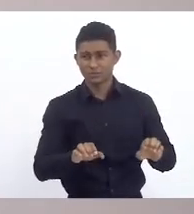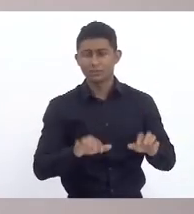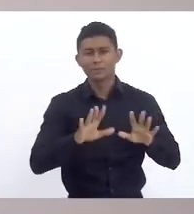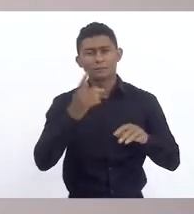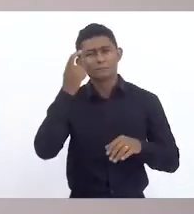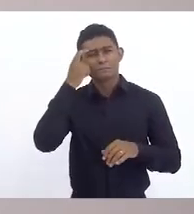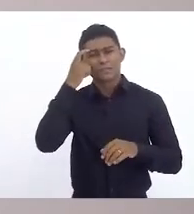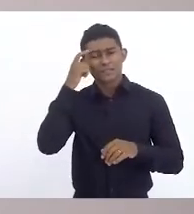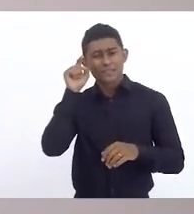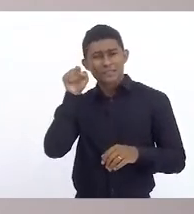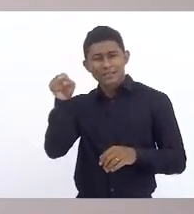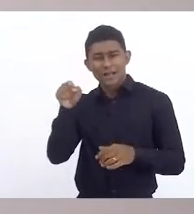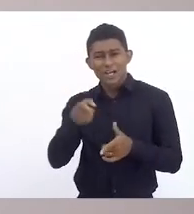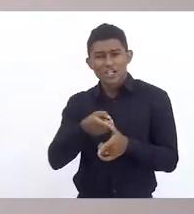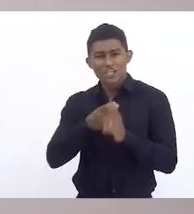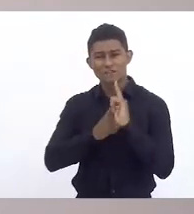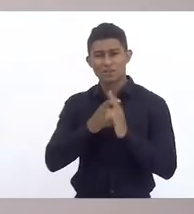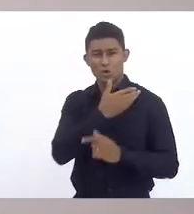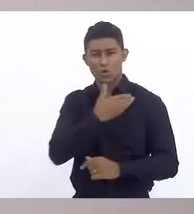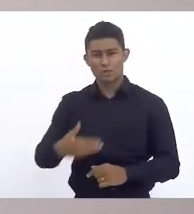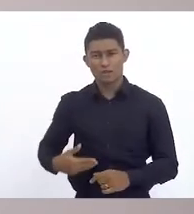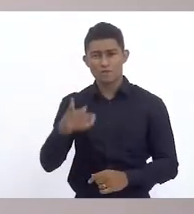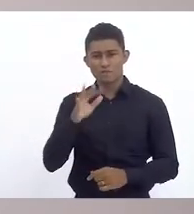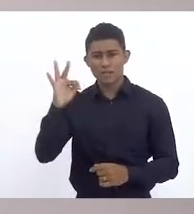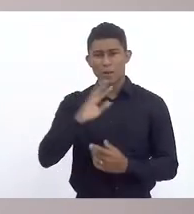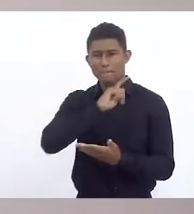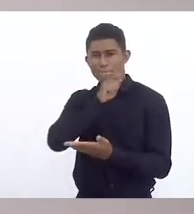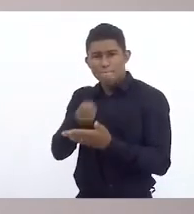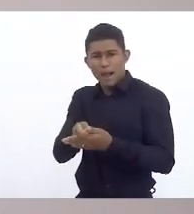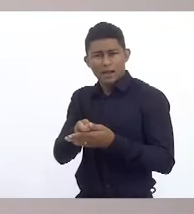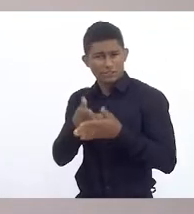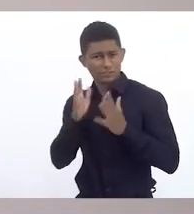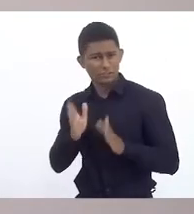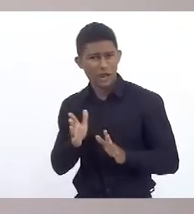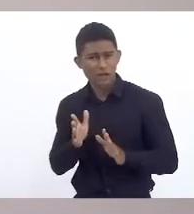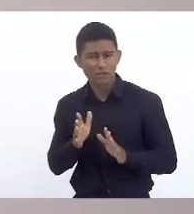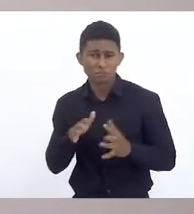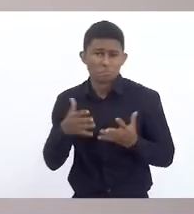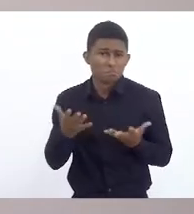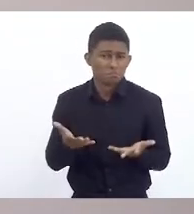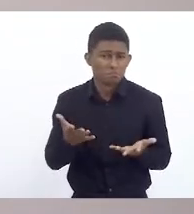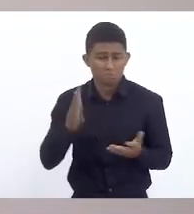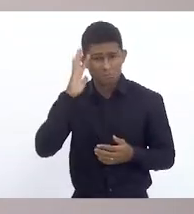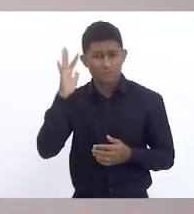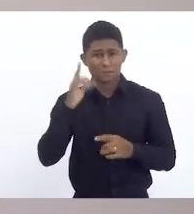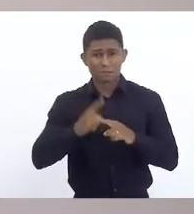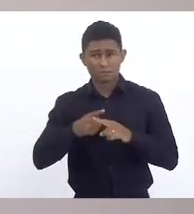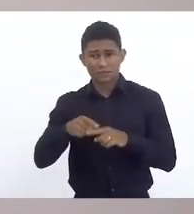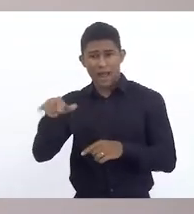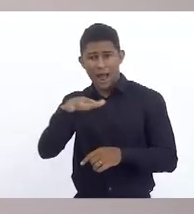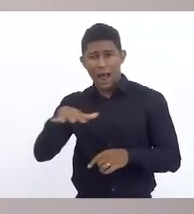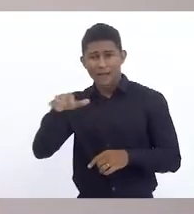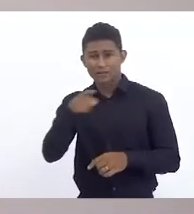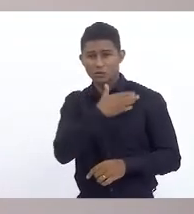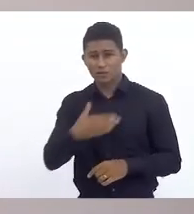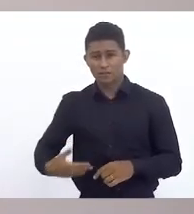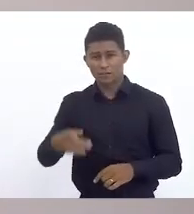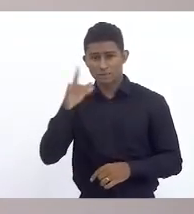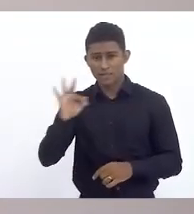indiretamente pagando a dívida com o governo federal, porque seriam recursos em algumas áreas que o próprio governo federal deveria